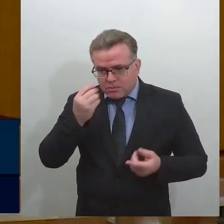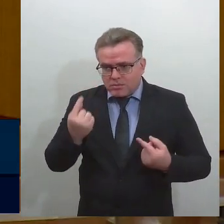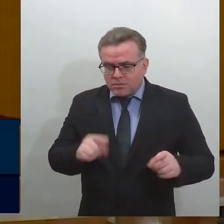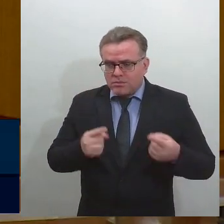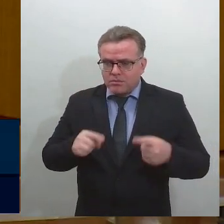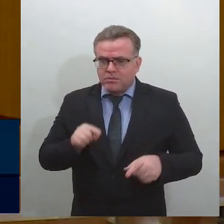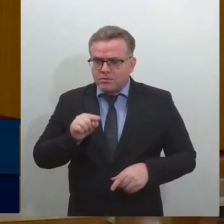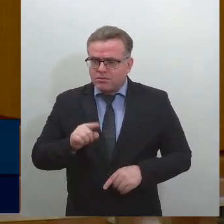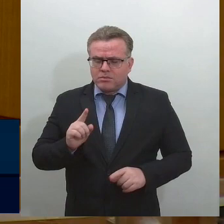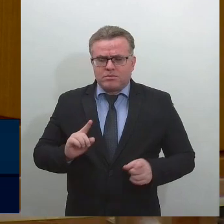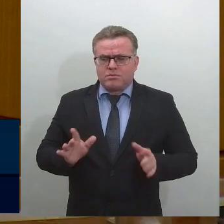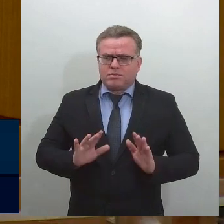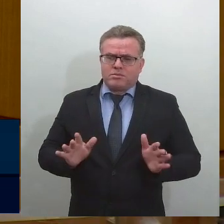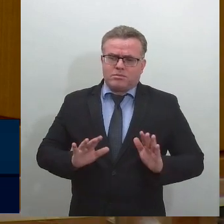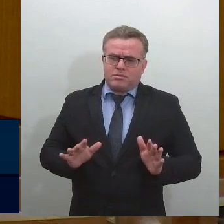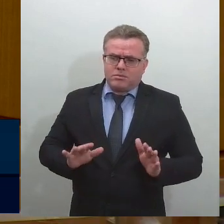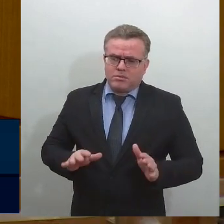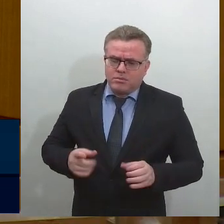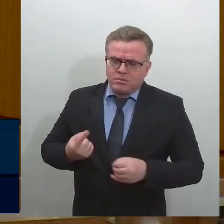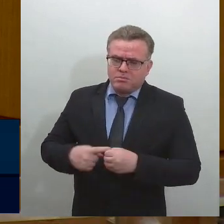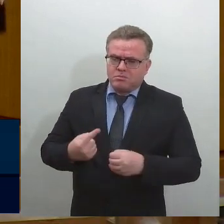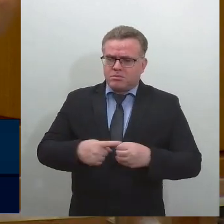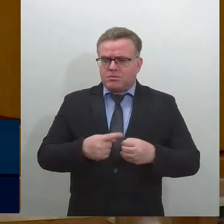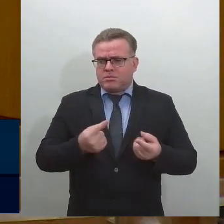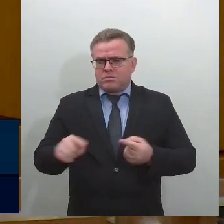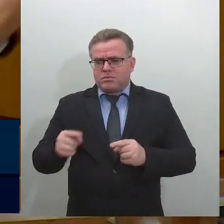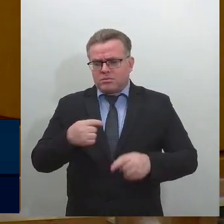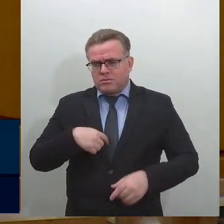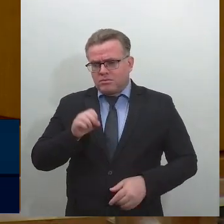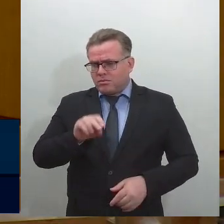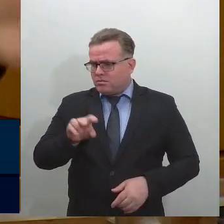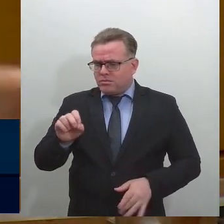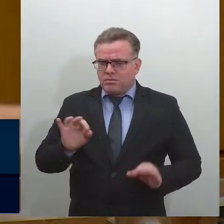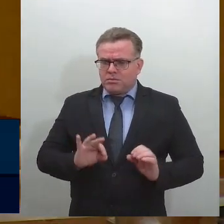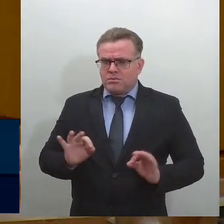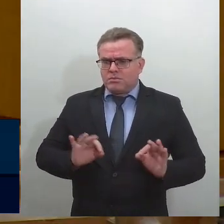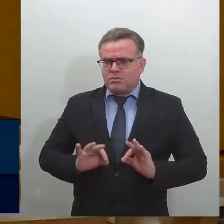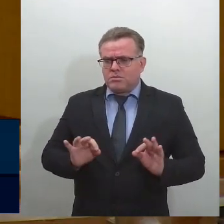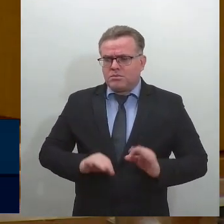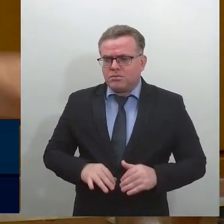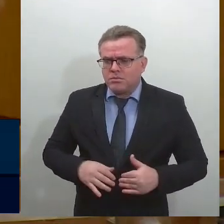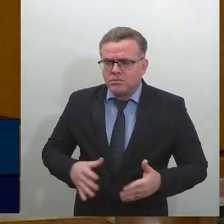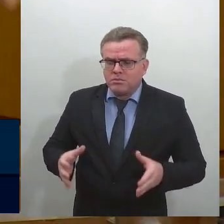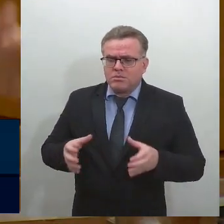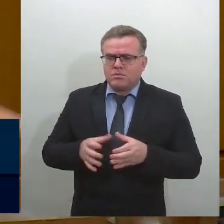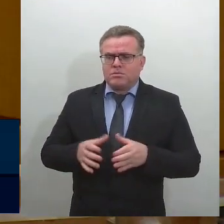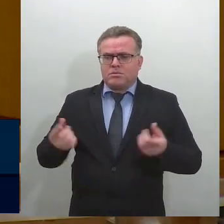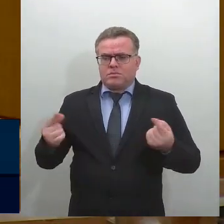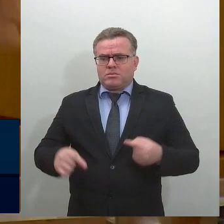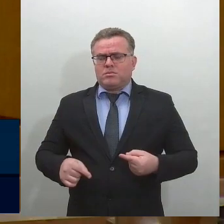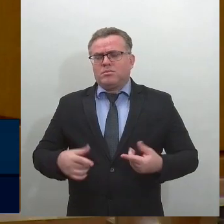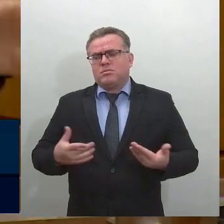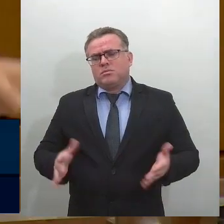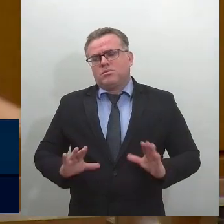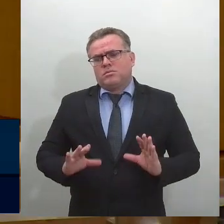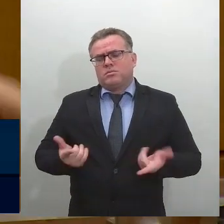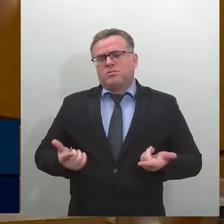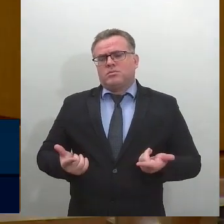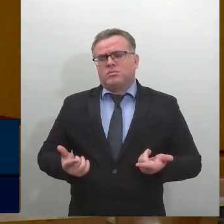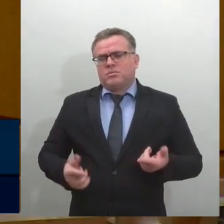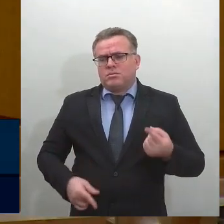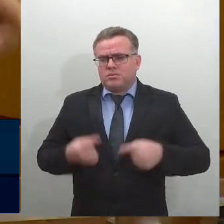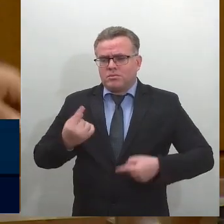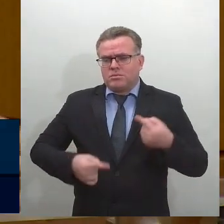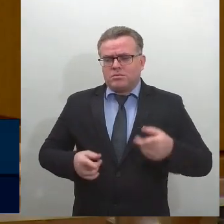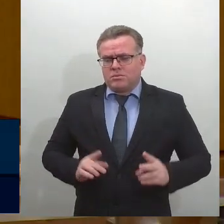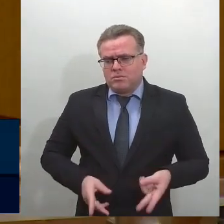cidade. Obviamente que a oposição, ela existe para apontar, para discutir, para falar, mas em